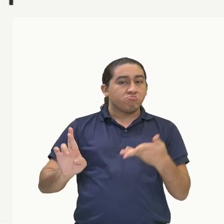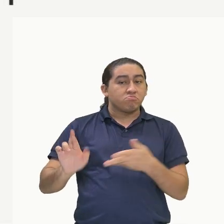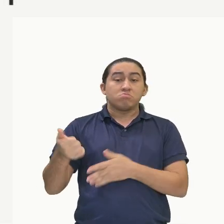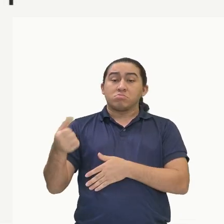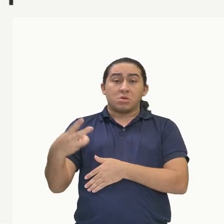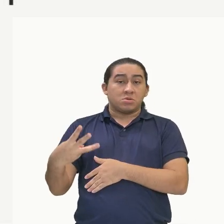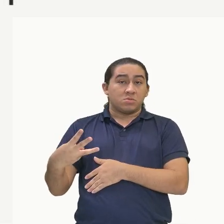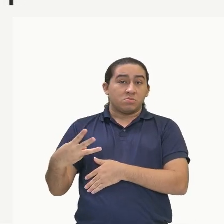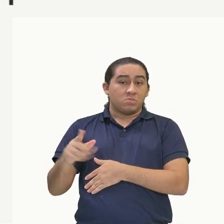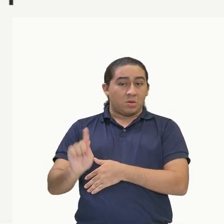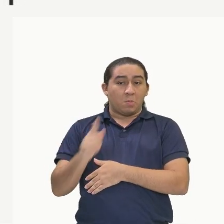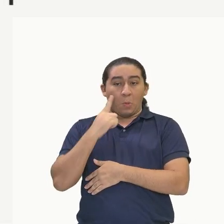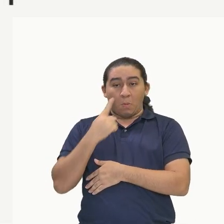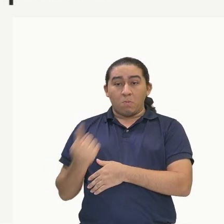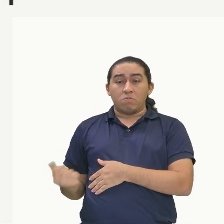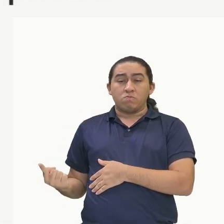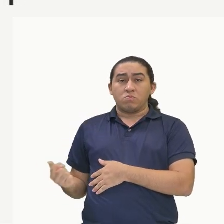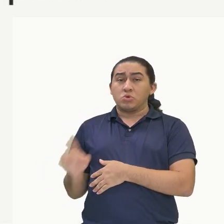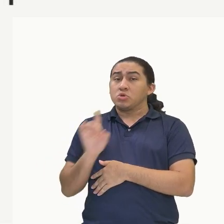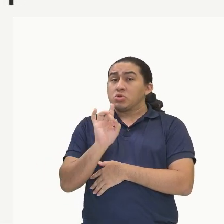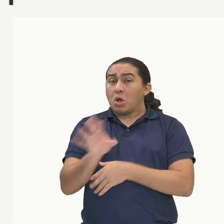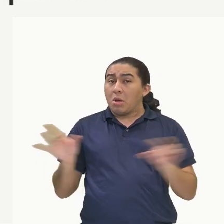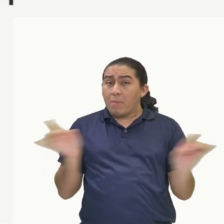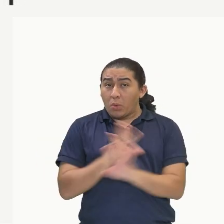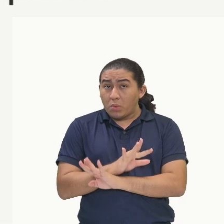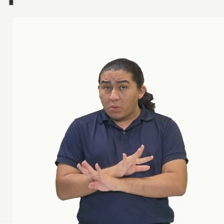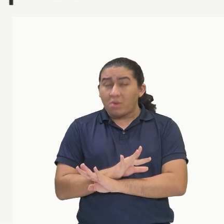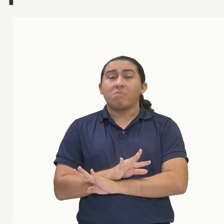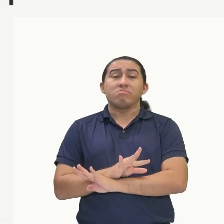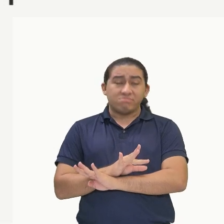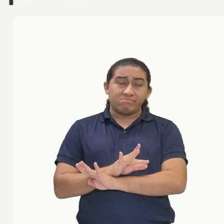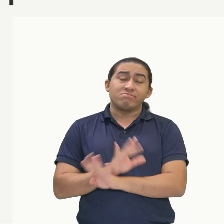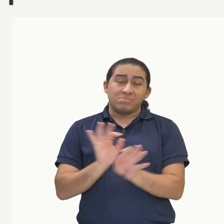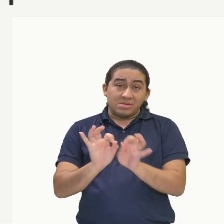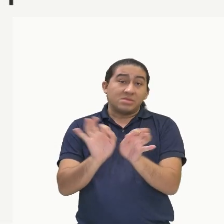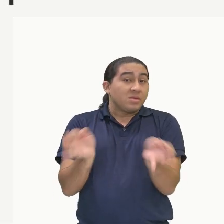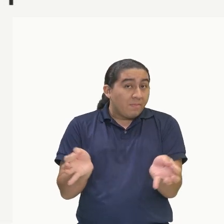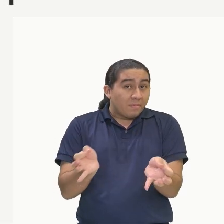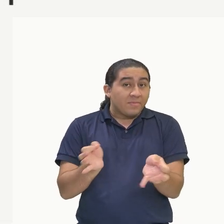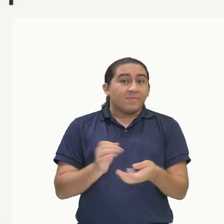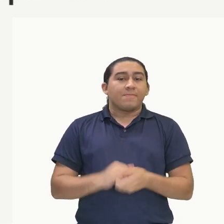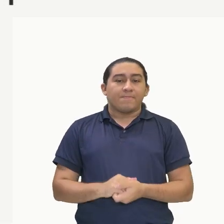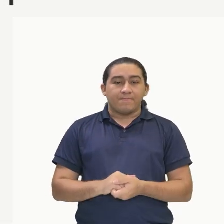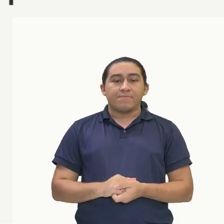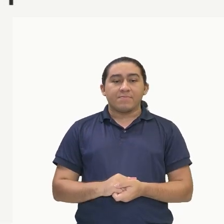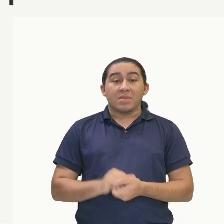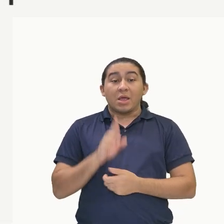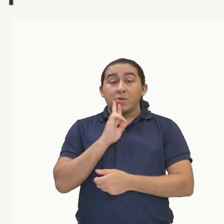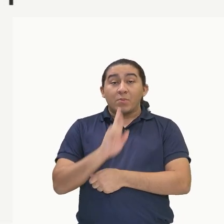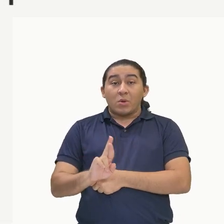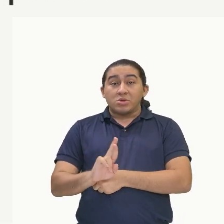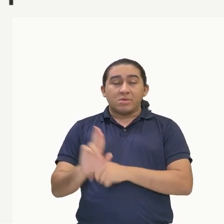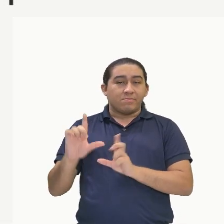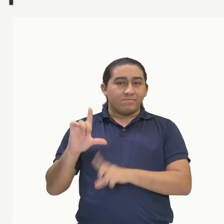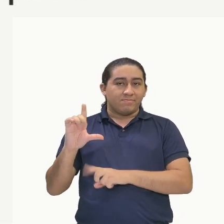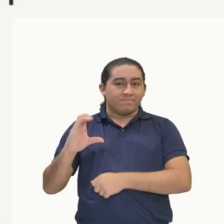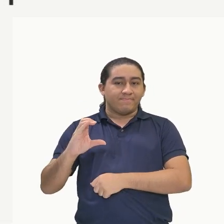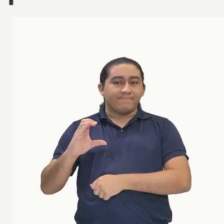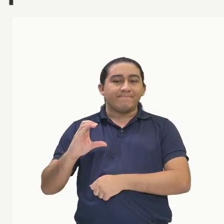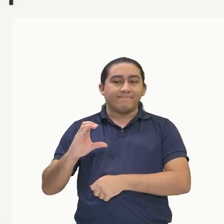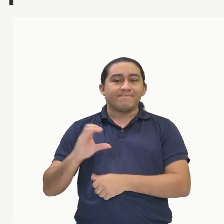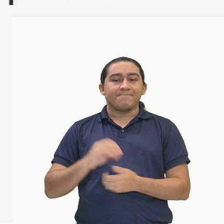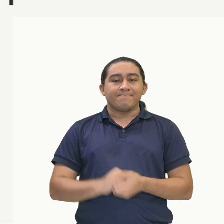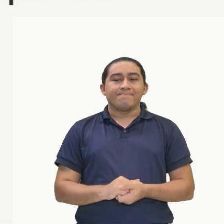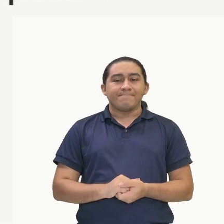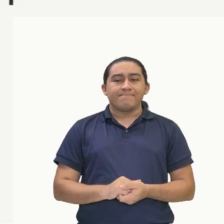13. Professor, é só isso? Exatamente. Olha aí, a alternativa letra C.